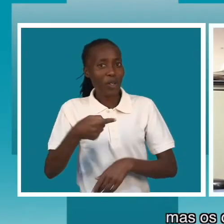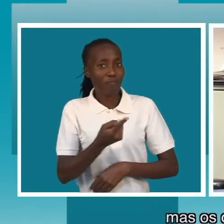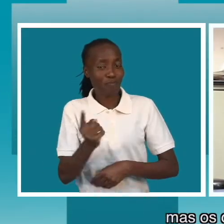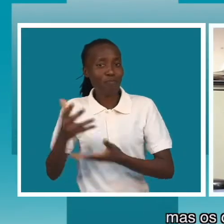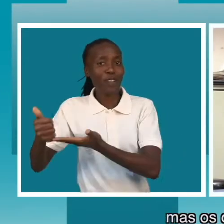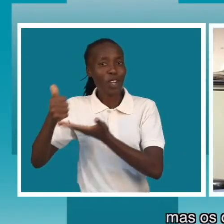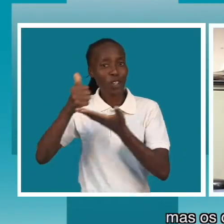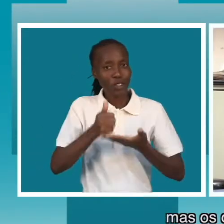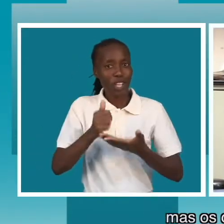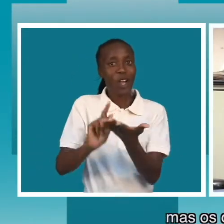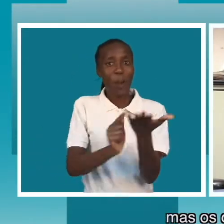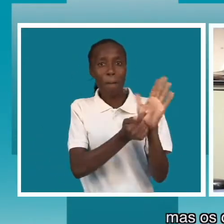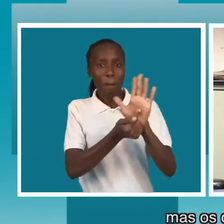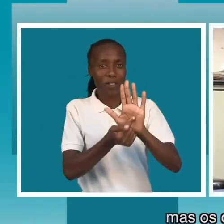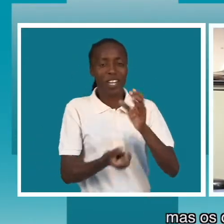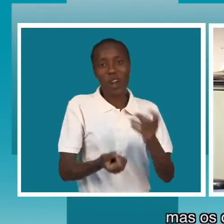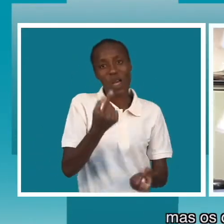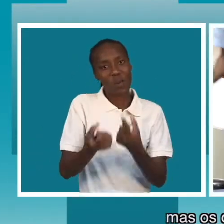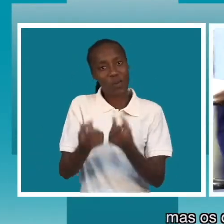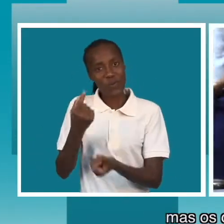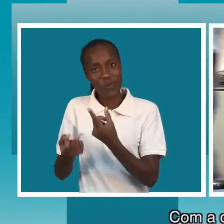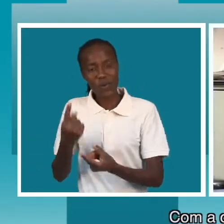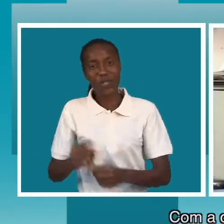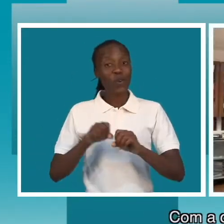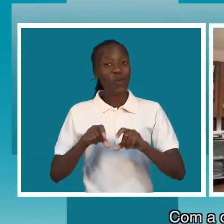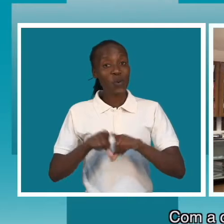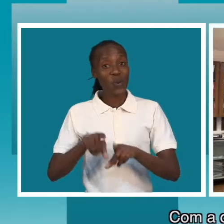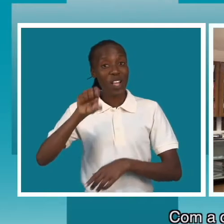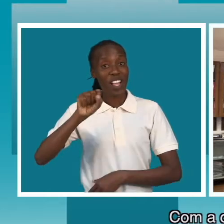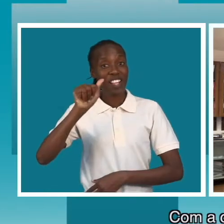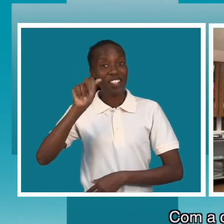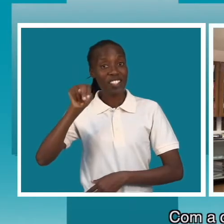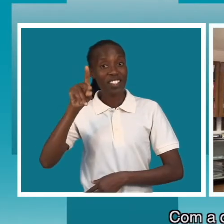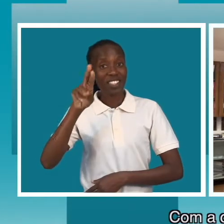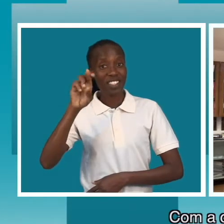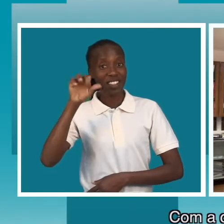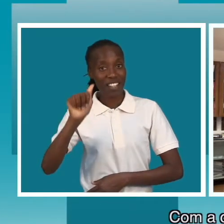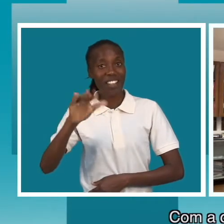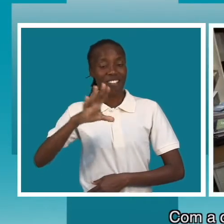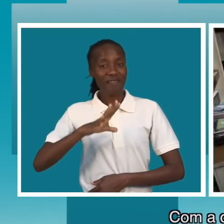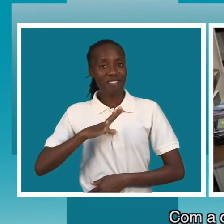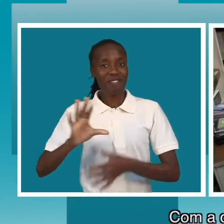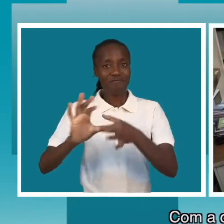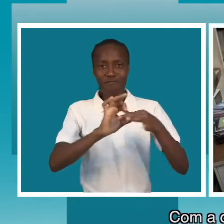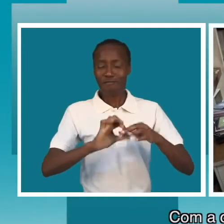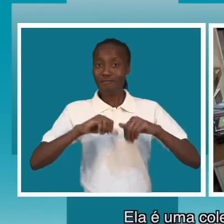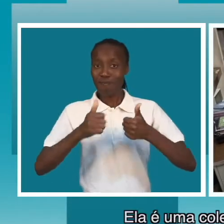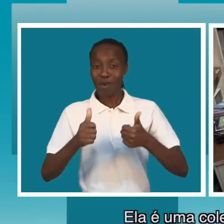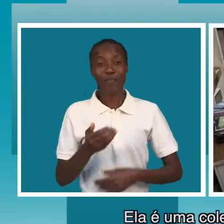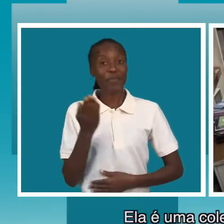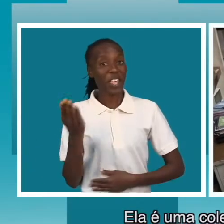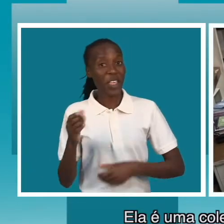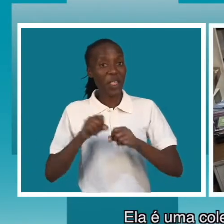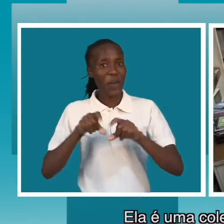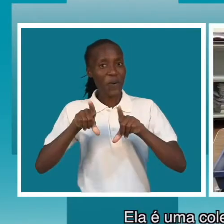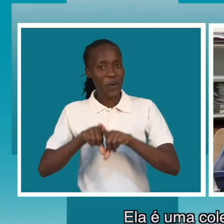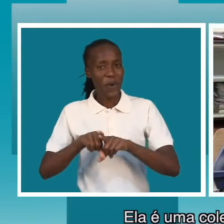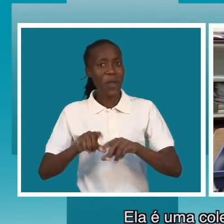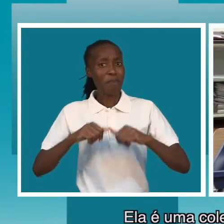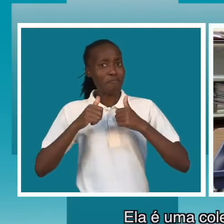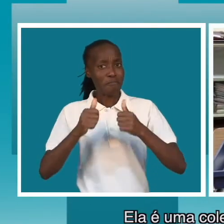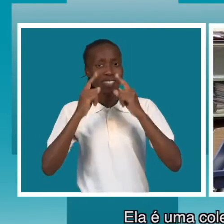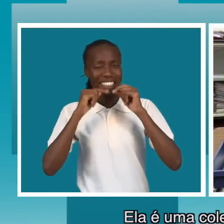colegas ajudaram a mostrar uma outra coisa a coligação do coxo um congestionamento ela é uma colega